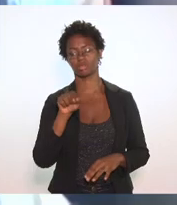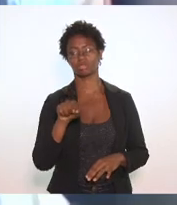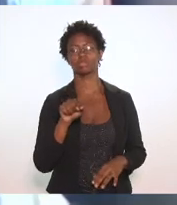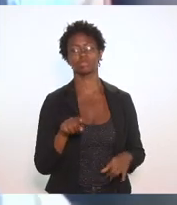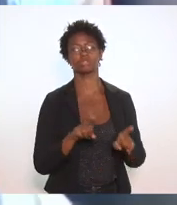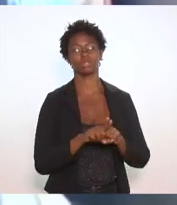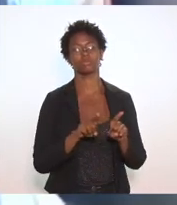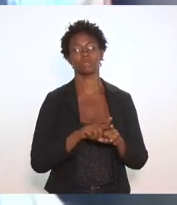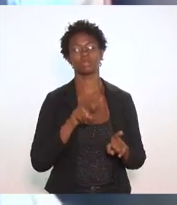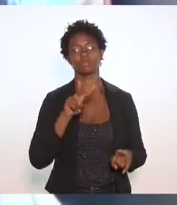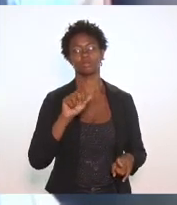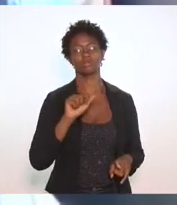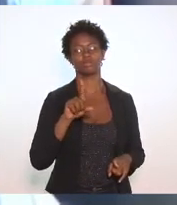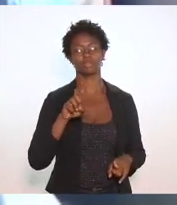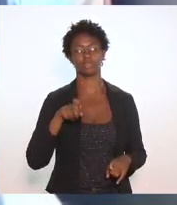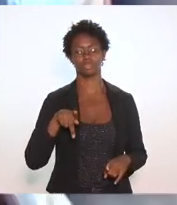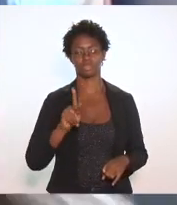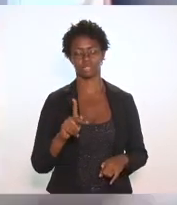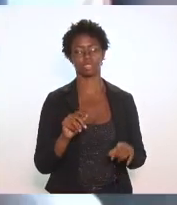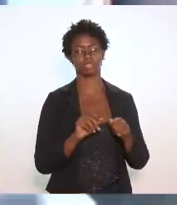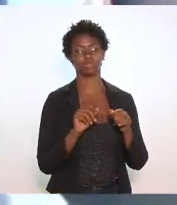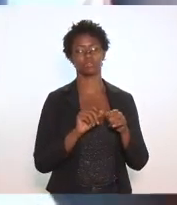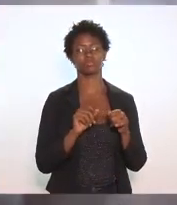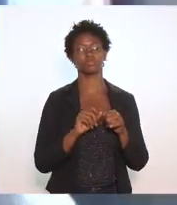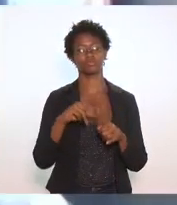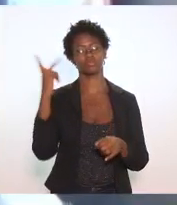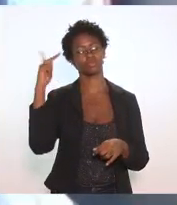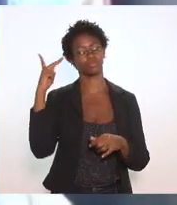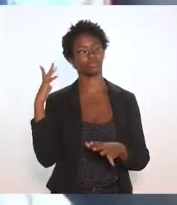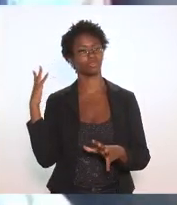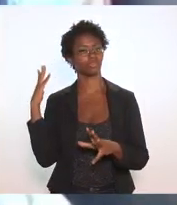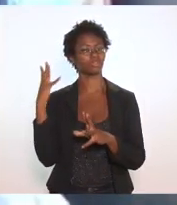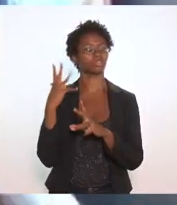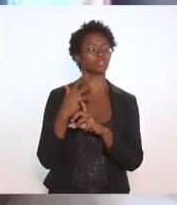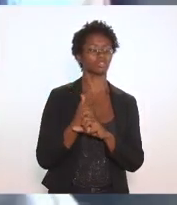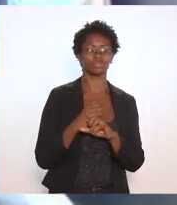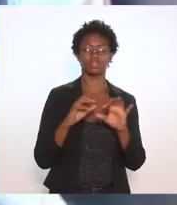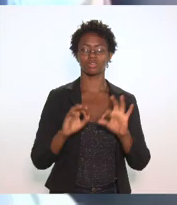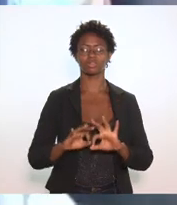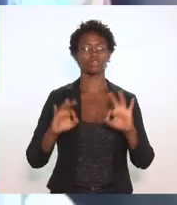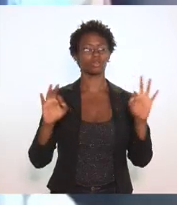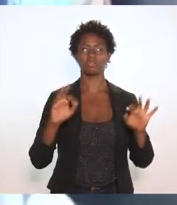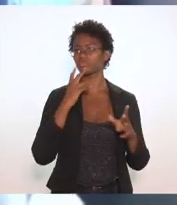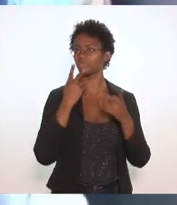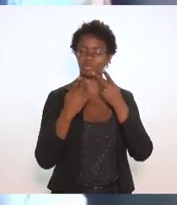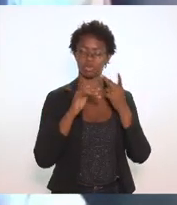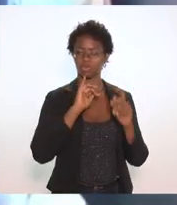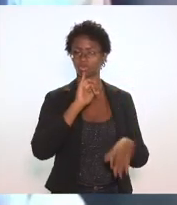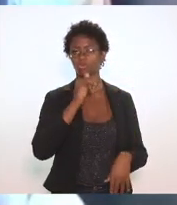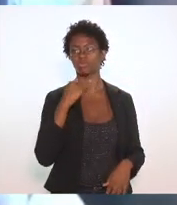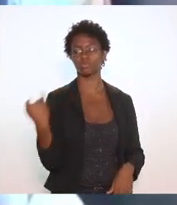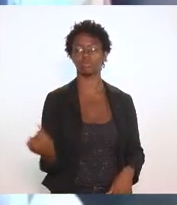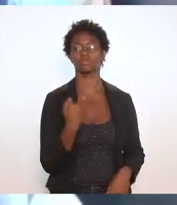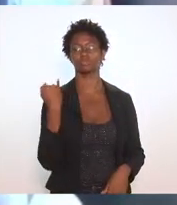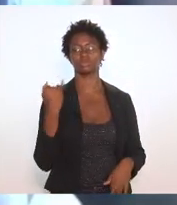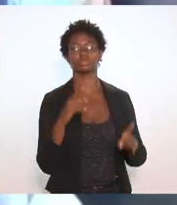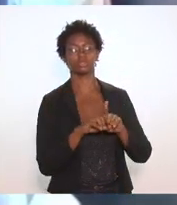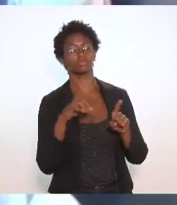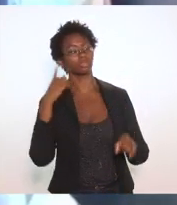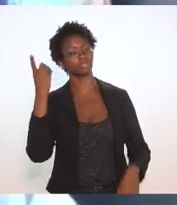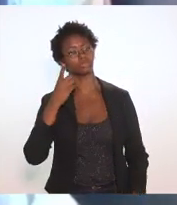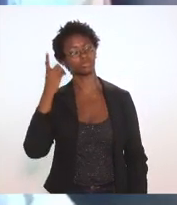Valdec, que fez uma história, contou a importância também, e o deputado Luiz